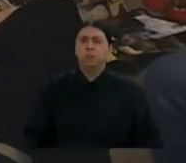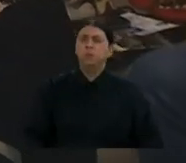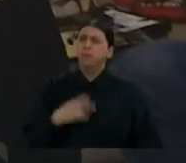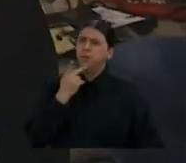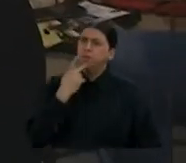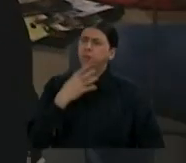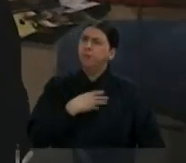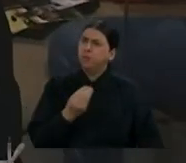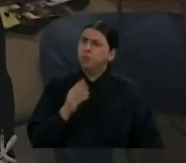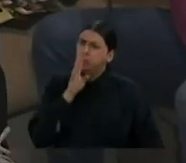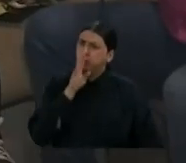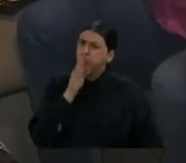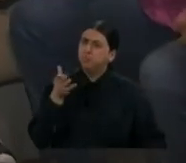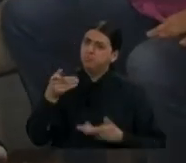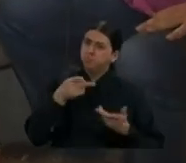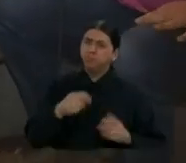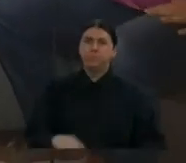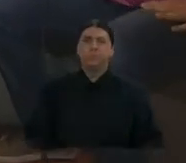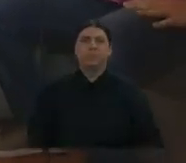agora com esse auxílio